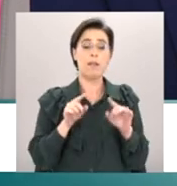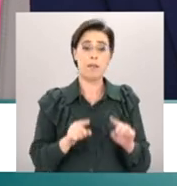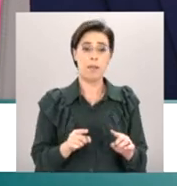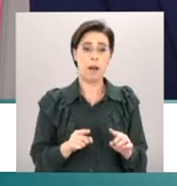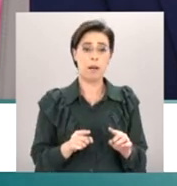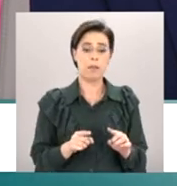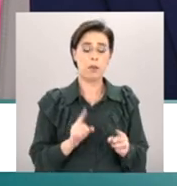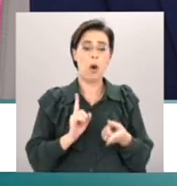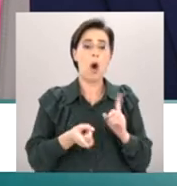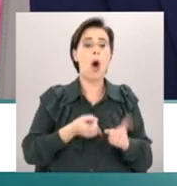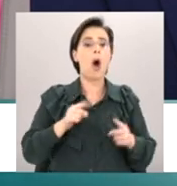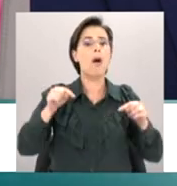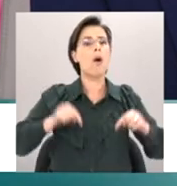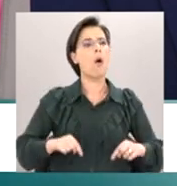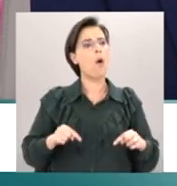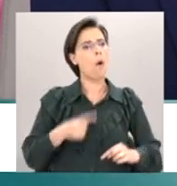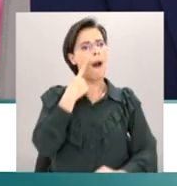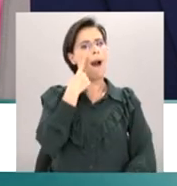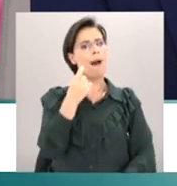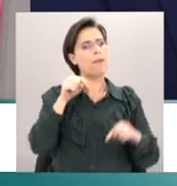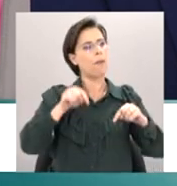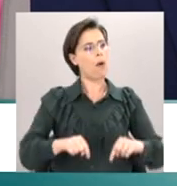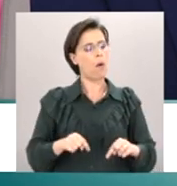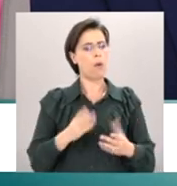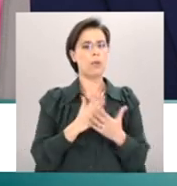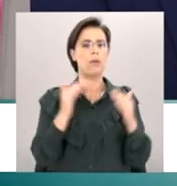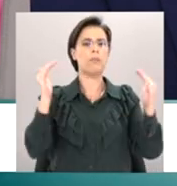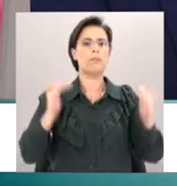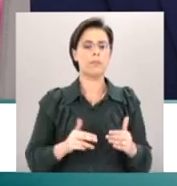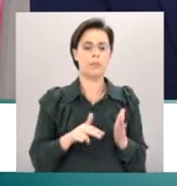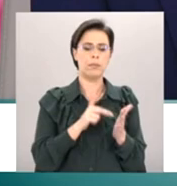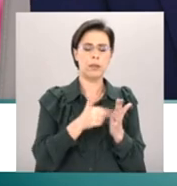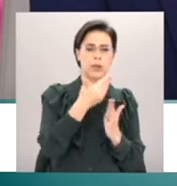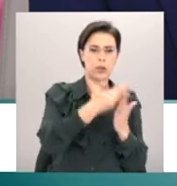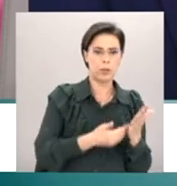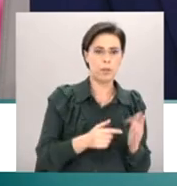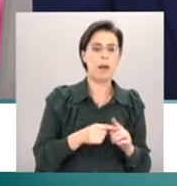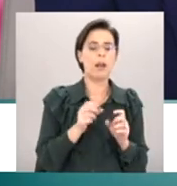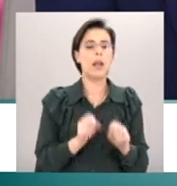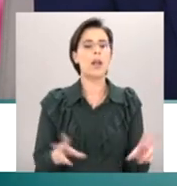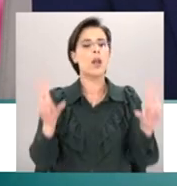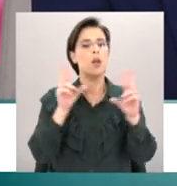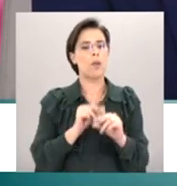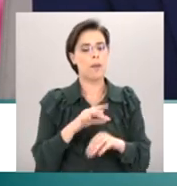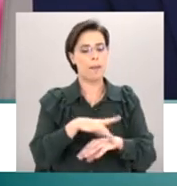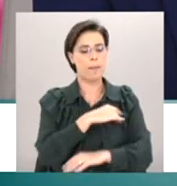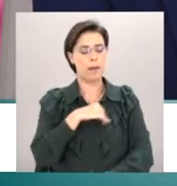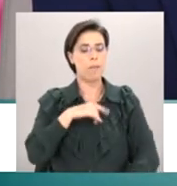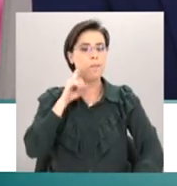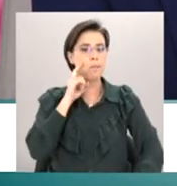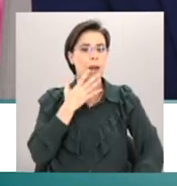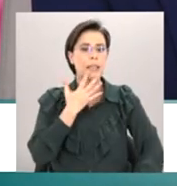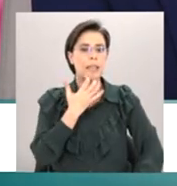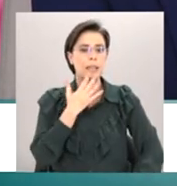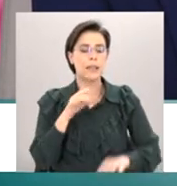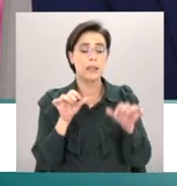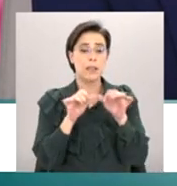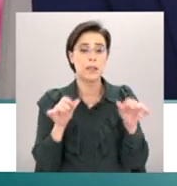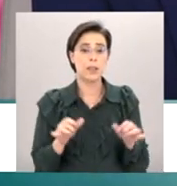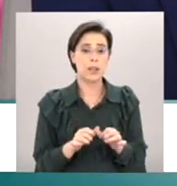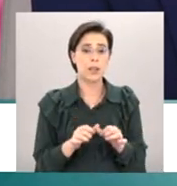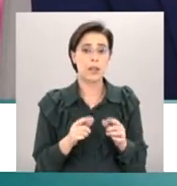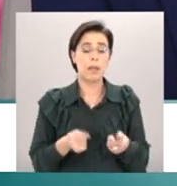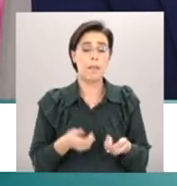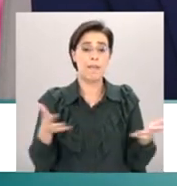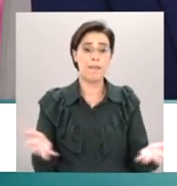ela só que hoje se verifica é não sai condição lista de espera mas também e na inovação ainda medicina preventiva que a sistema e